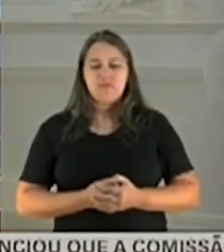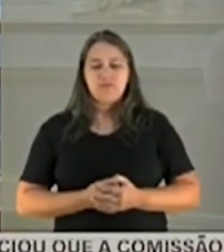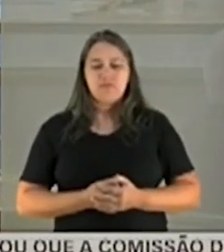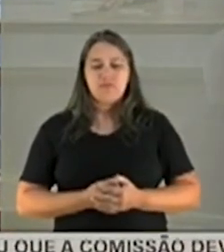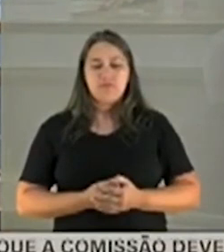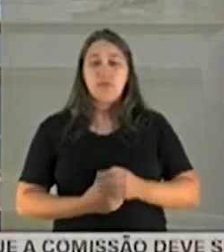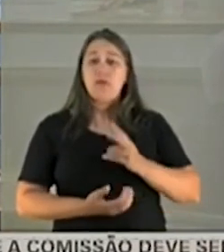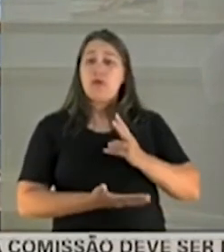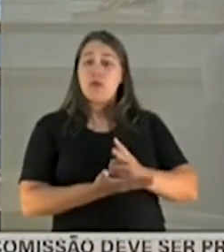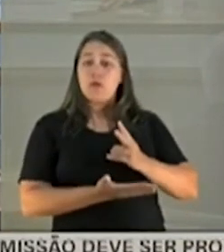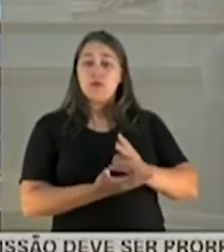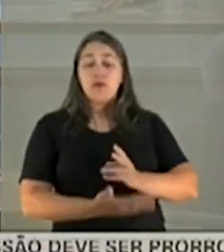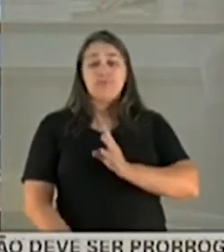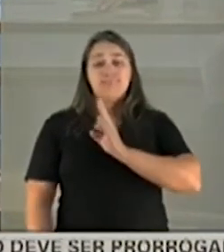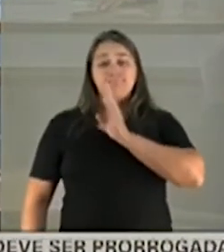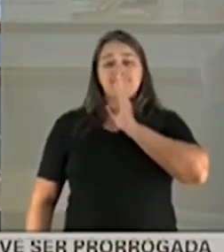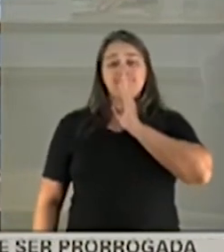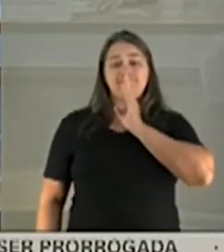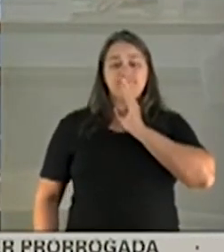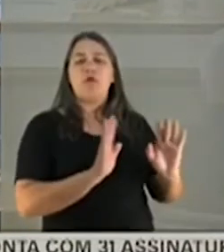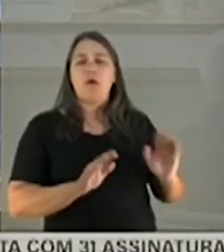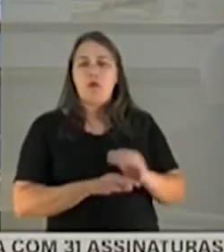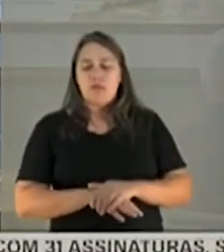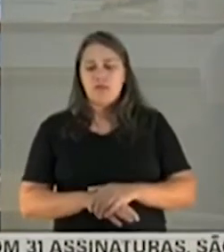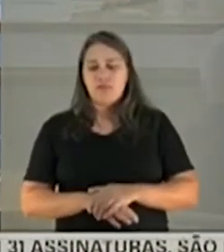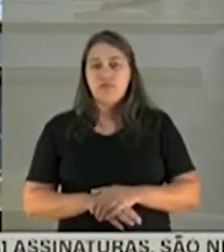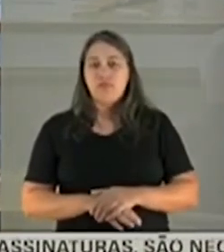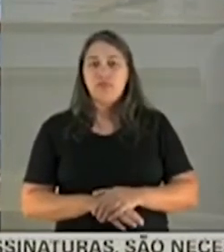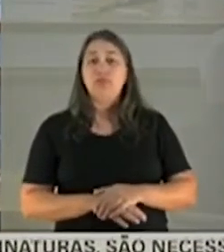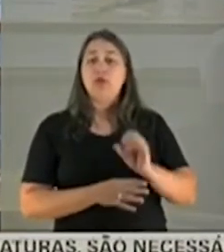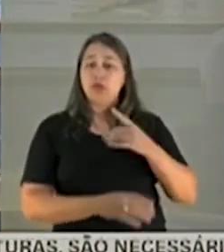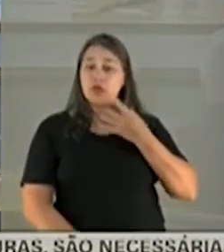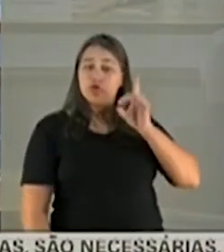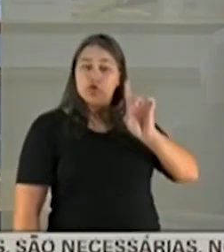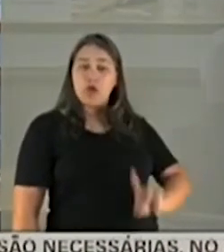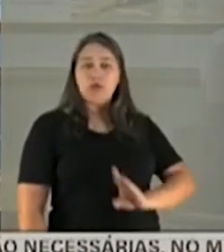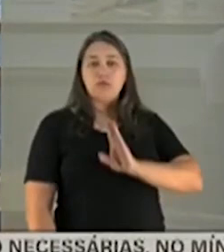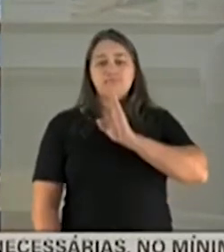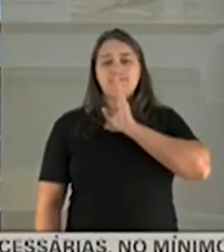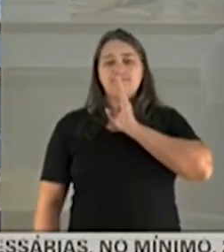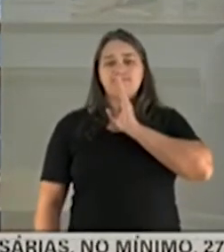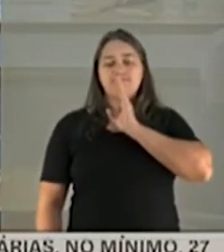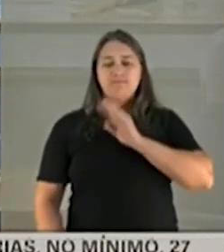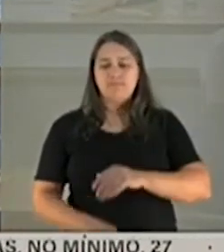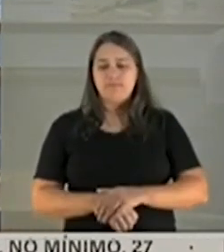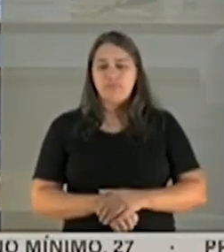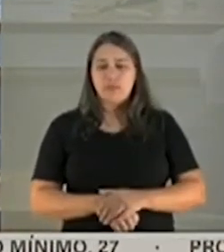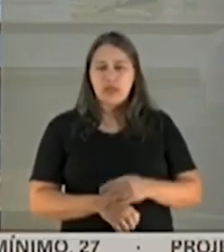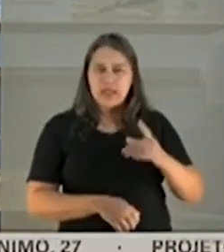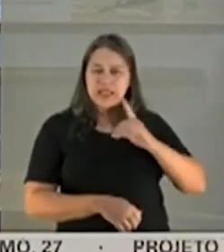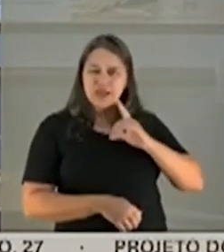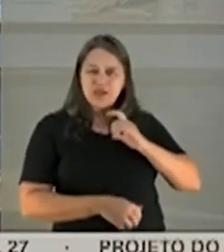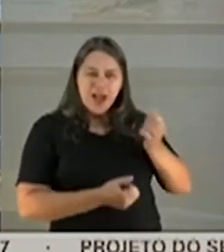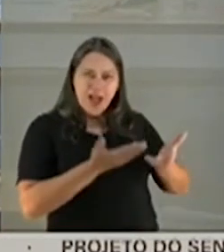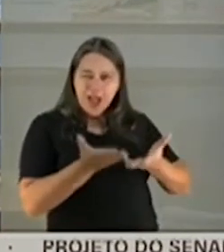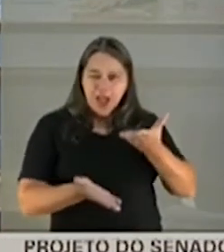Me reservo ao direito de permanecer em silêncio. Me reservo ao direito de permanecer em silêncio. O senhor tinha